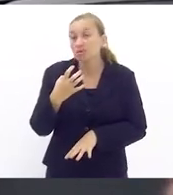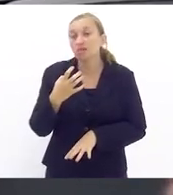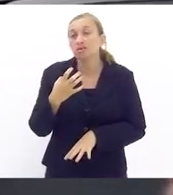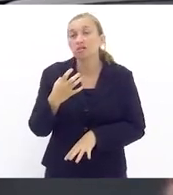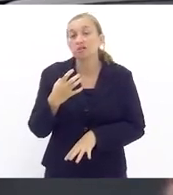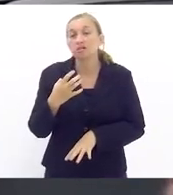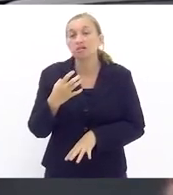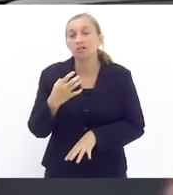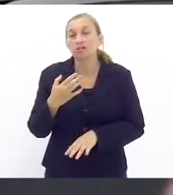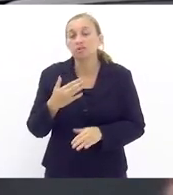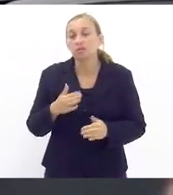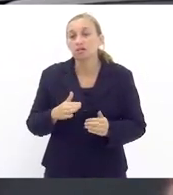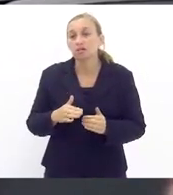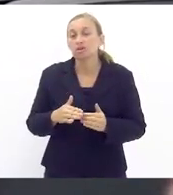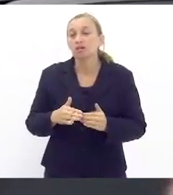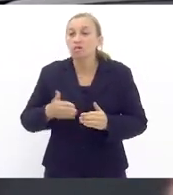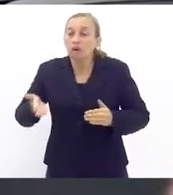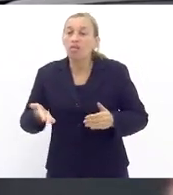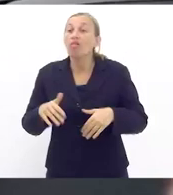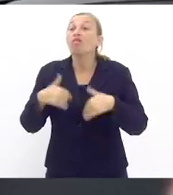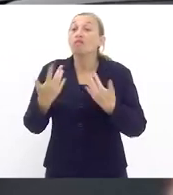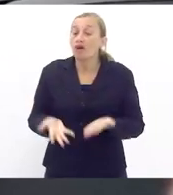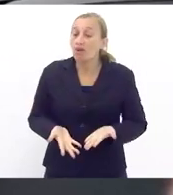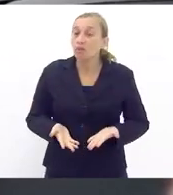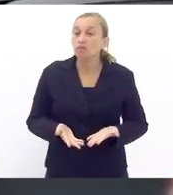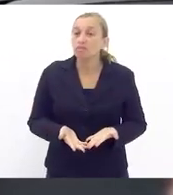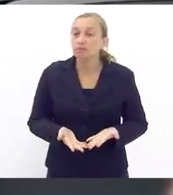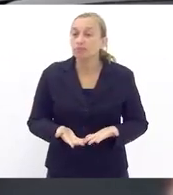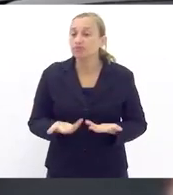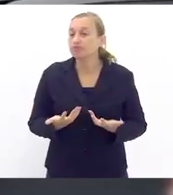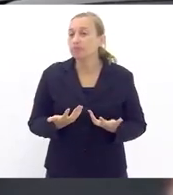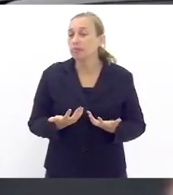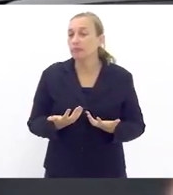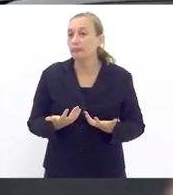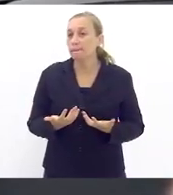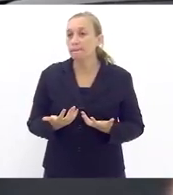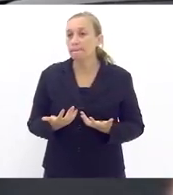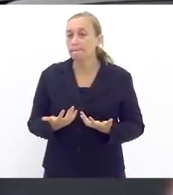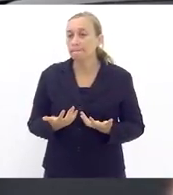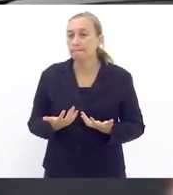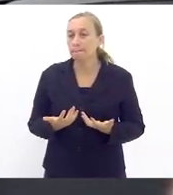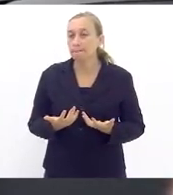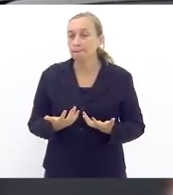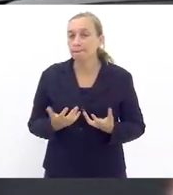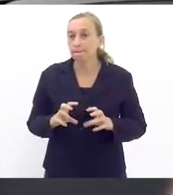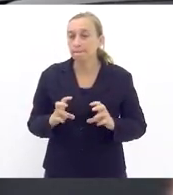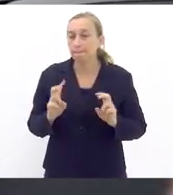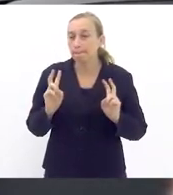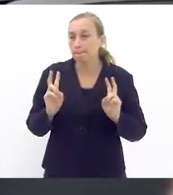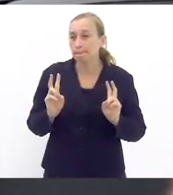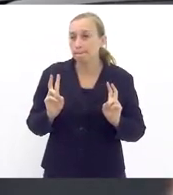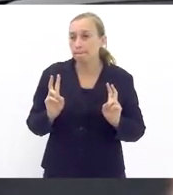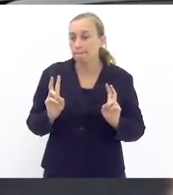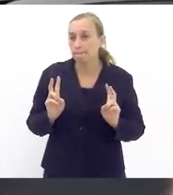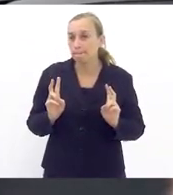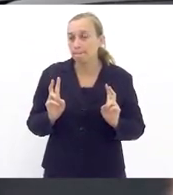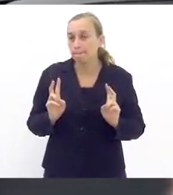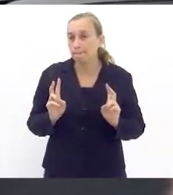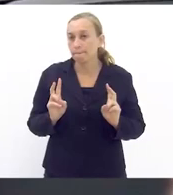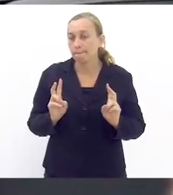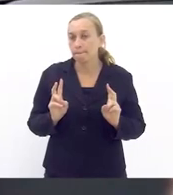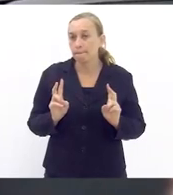até o popular ali do lado então não querendo utilizar nenhum grupo